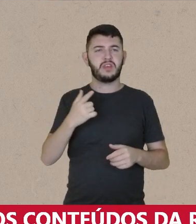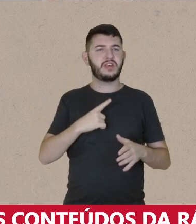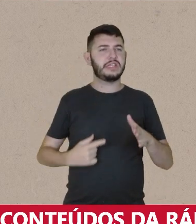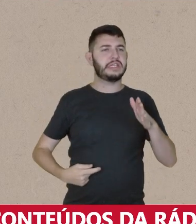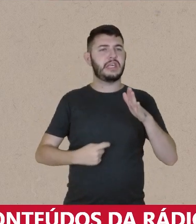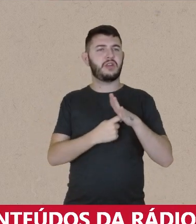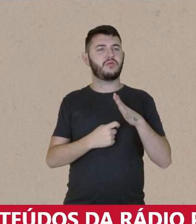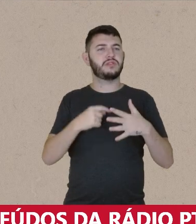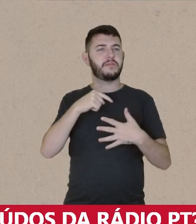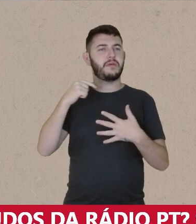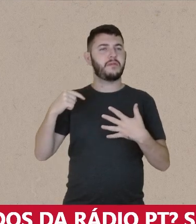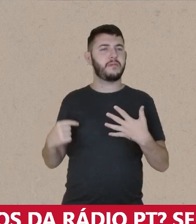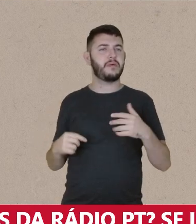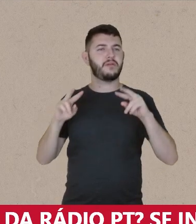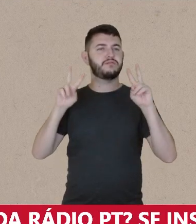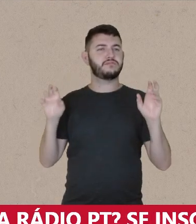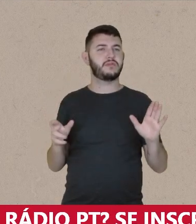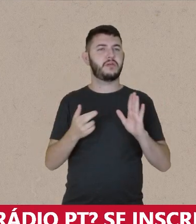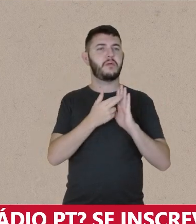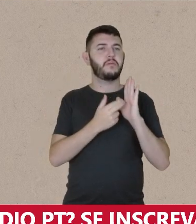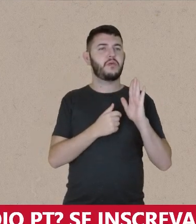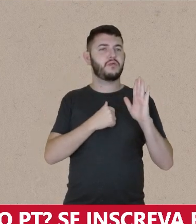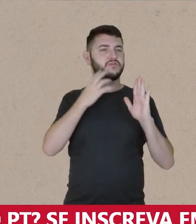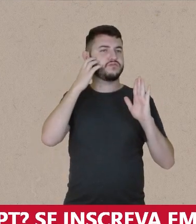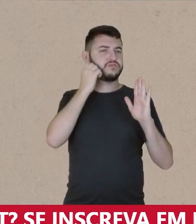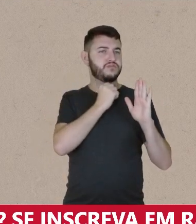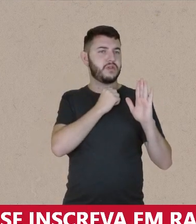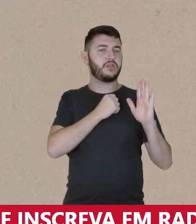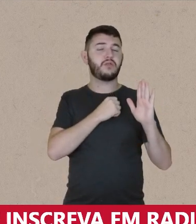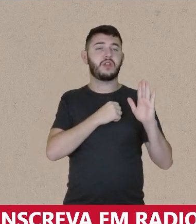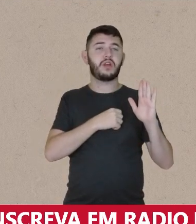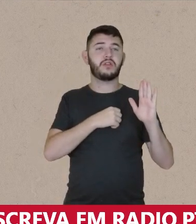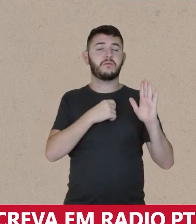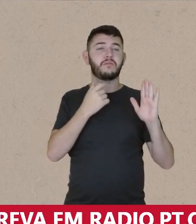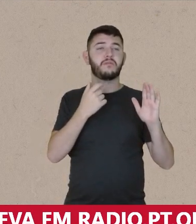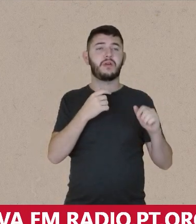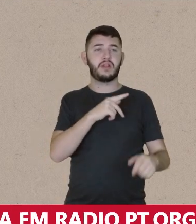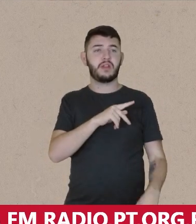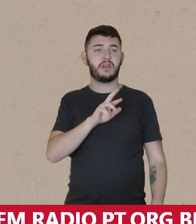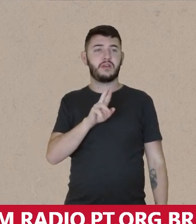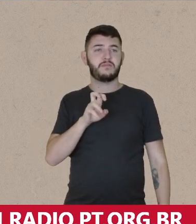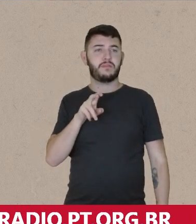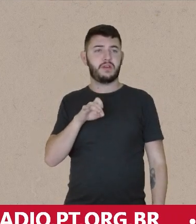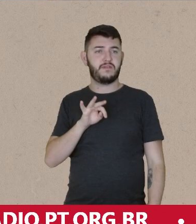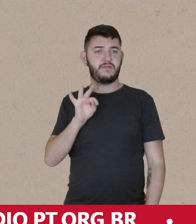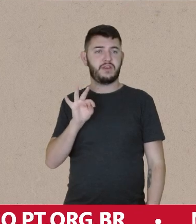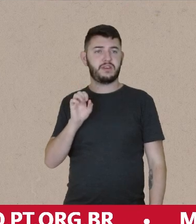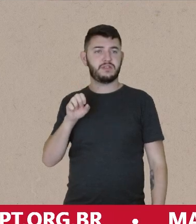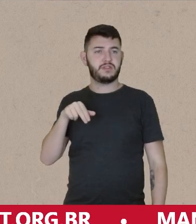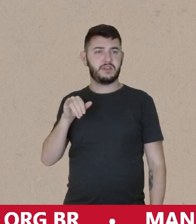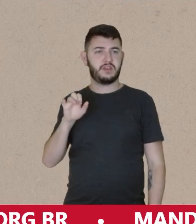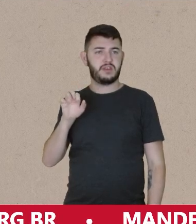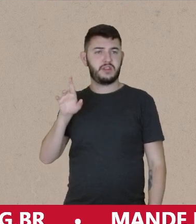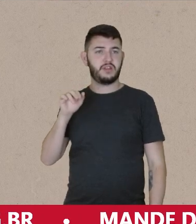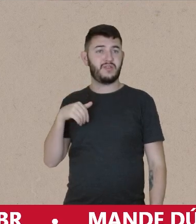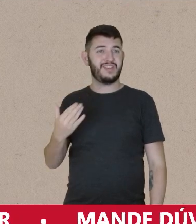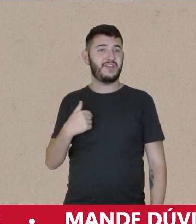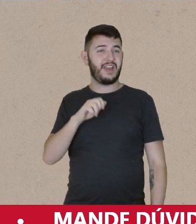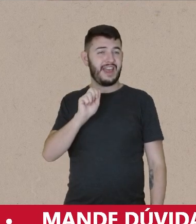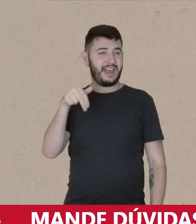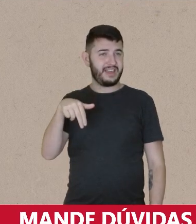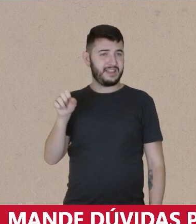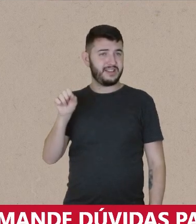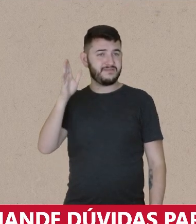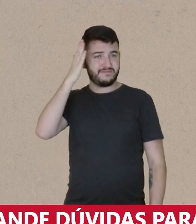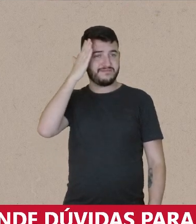denúncias do uso do protocolo adotado pela Prevent, todo mundo sabia, a ANS sabia, porque esse protocolo foi